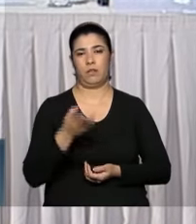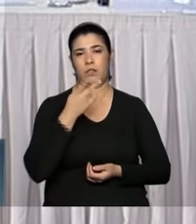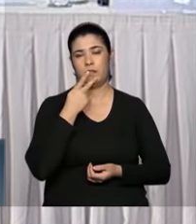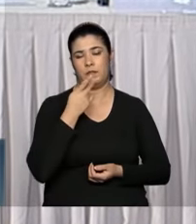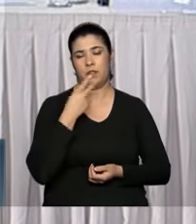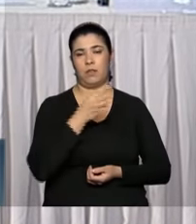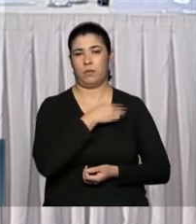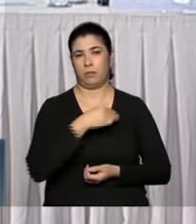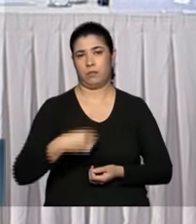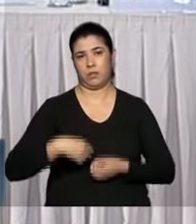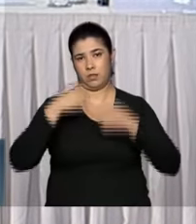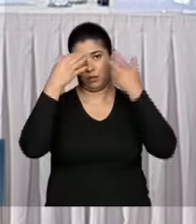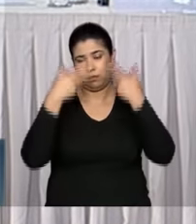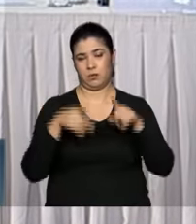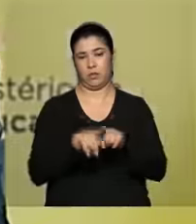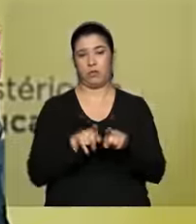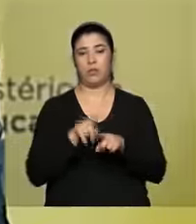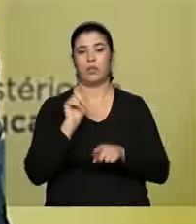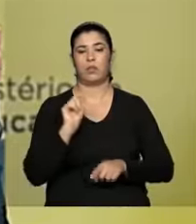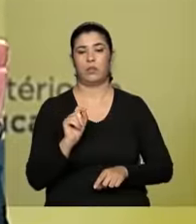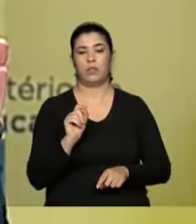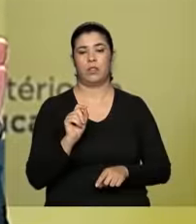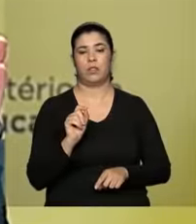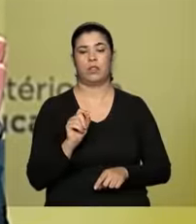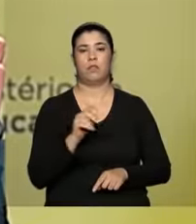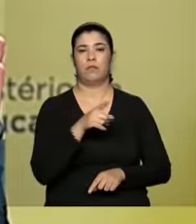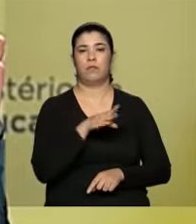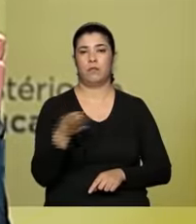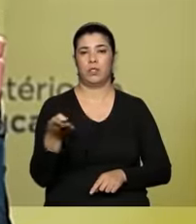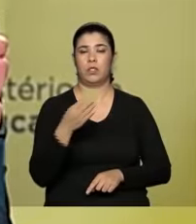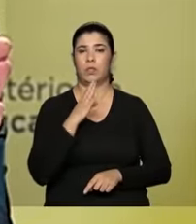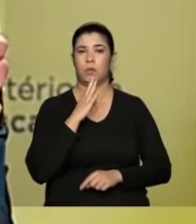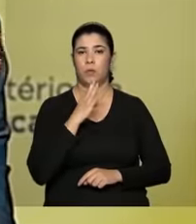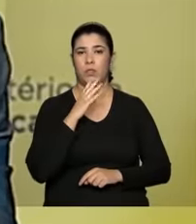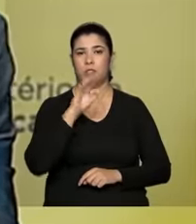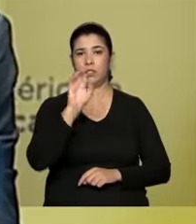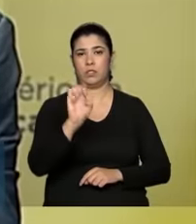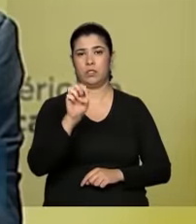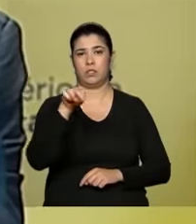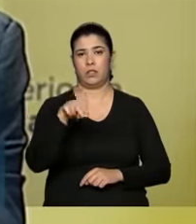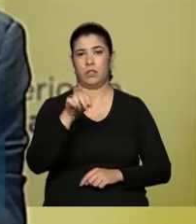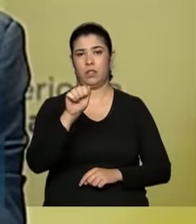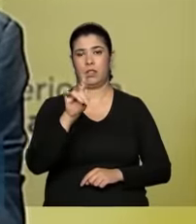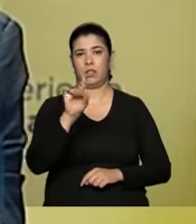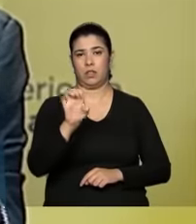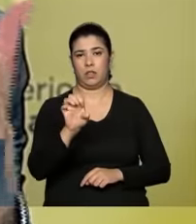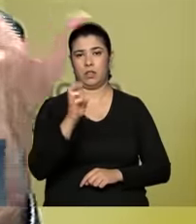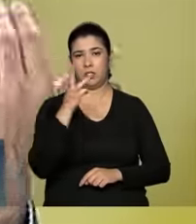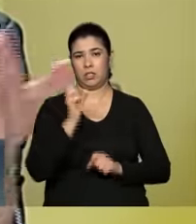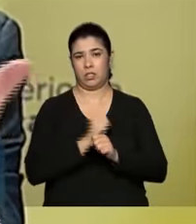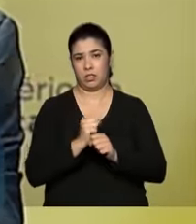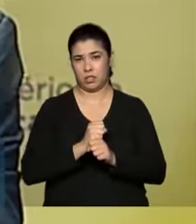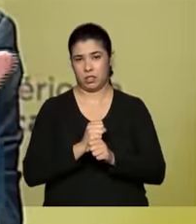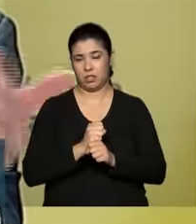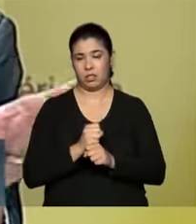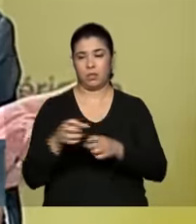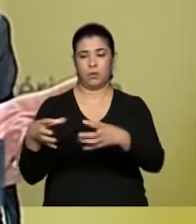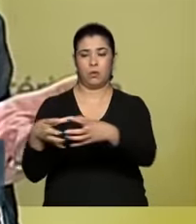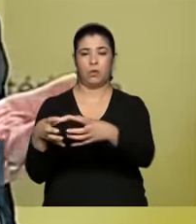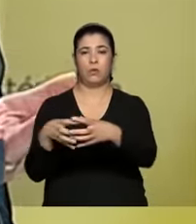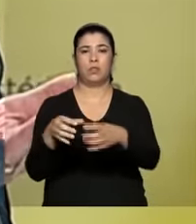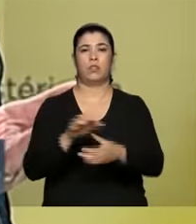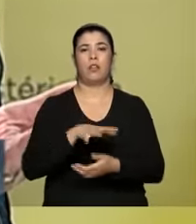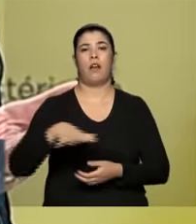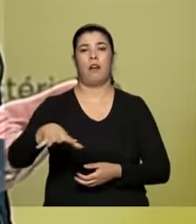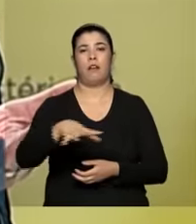ministro relatou aqui é muito importante, porque é o seguinte, o ENAD, como vocês conhecem bem, ele era aplicado a cada 3 anos por área pelo número de disciplinas de